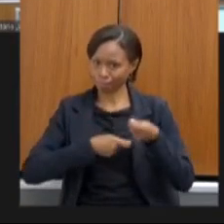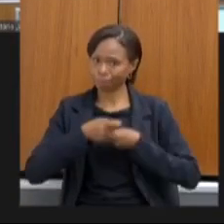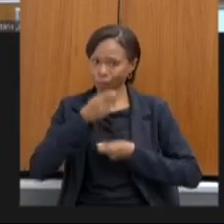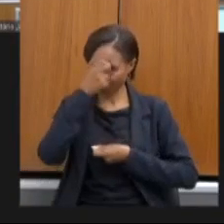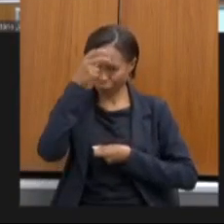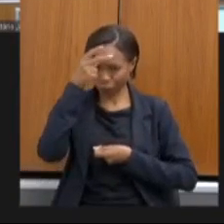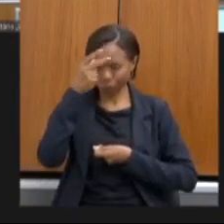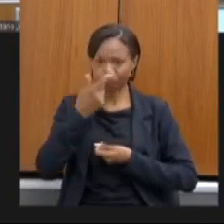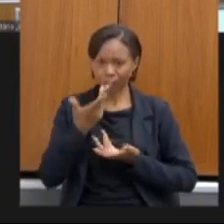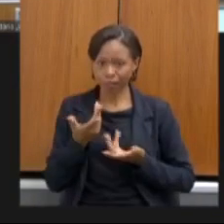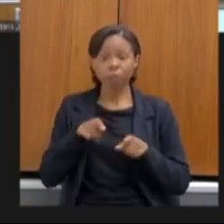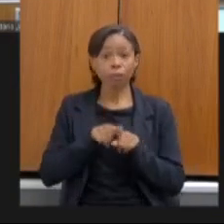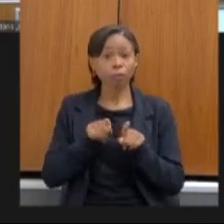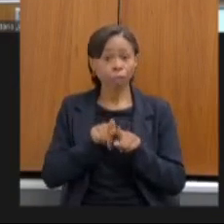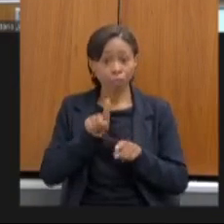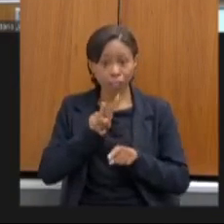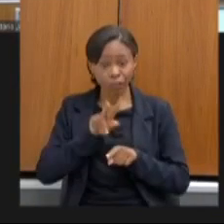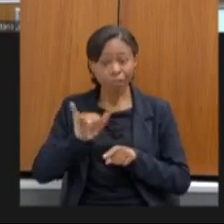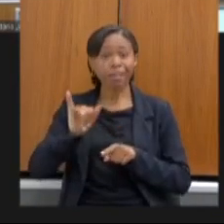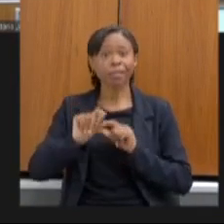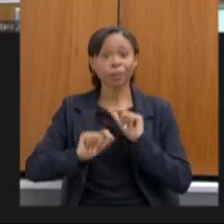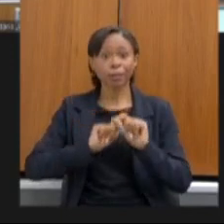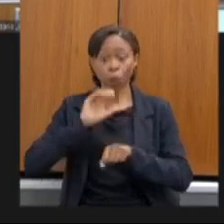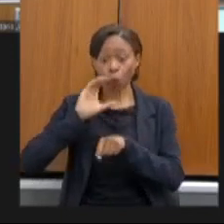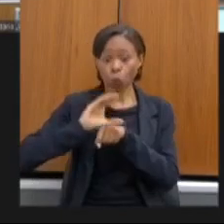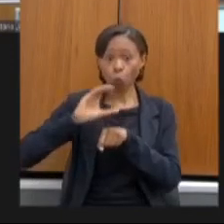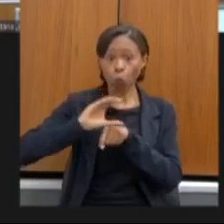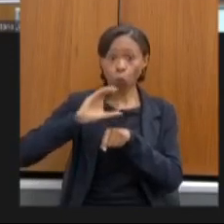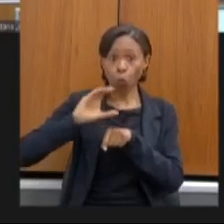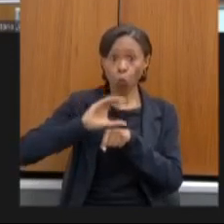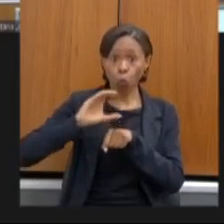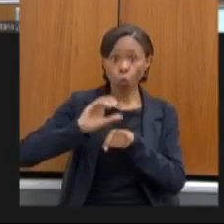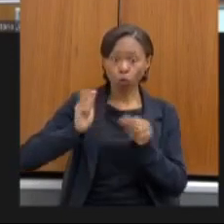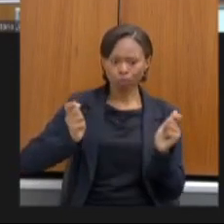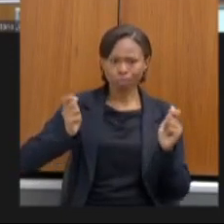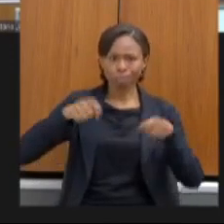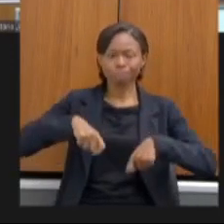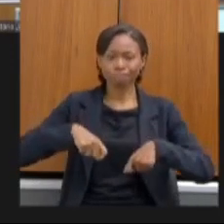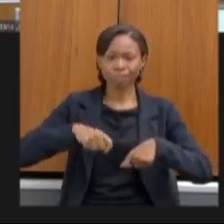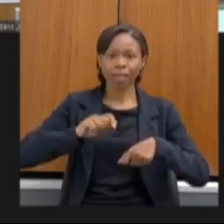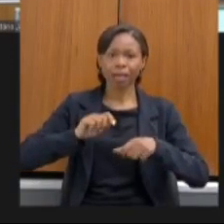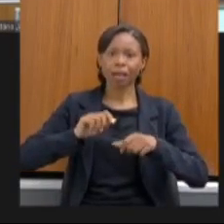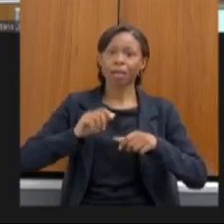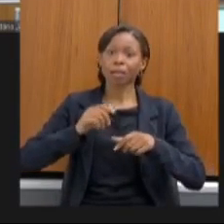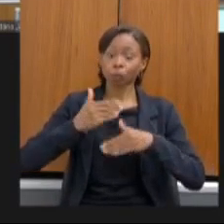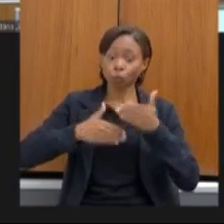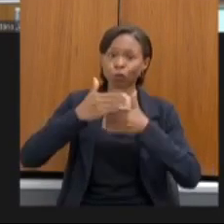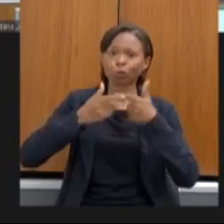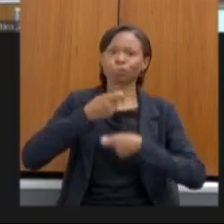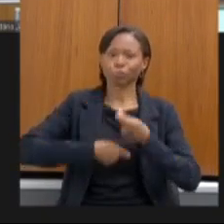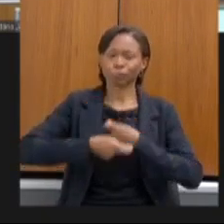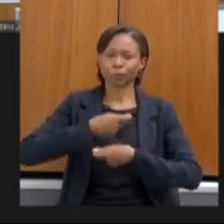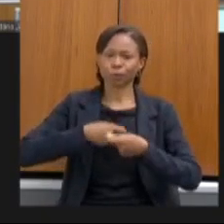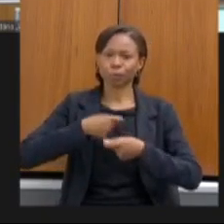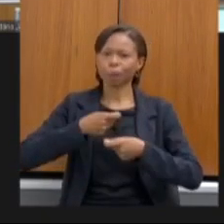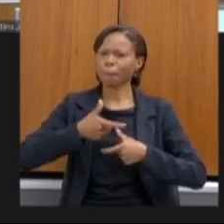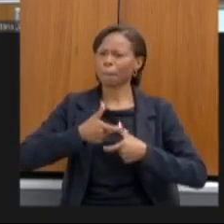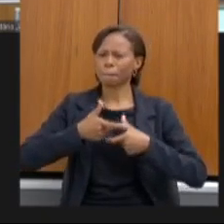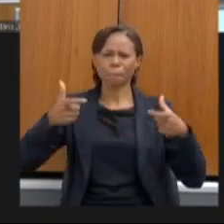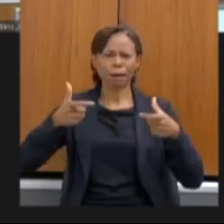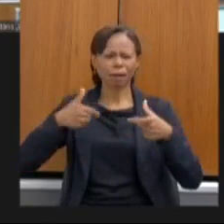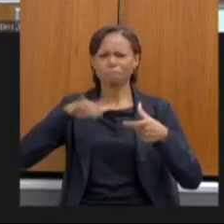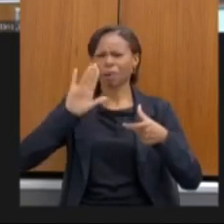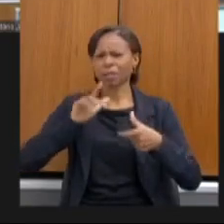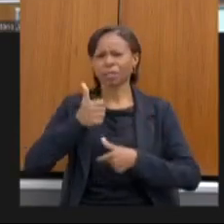iremos capacitar um curso robusto dedo desenvolvimento econômico para mais de